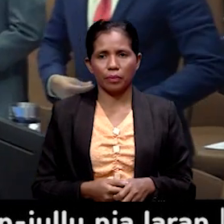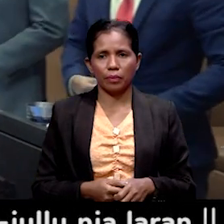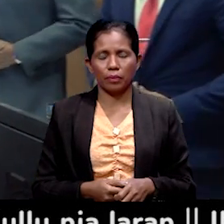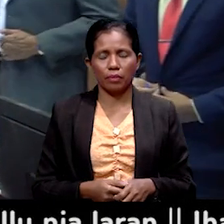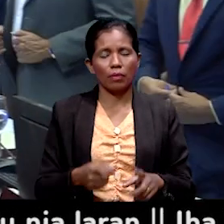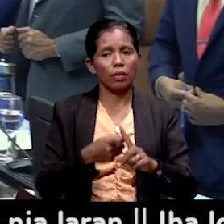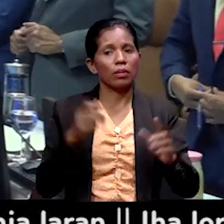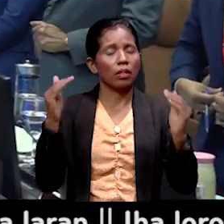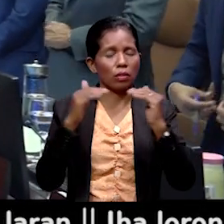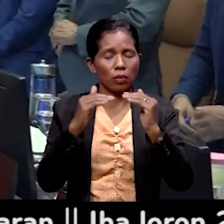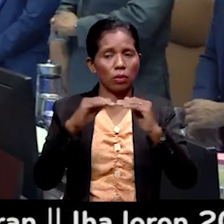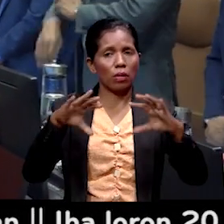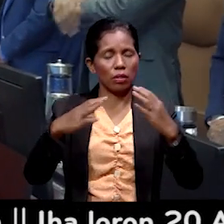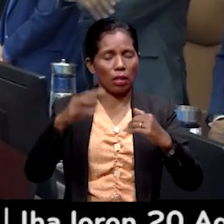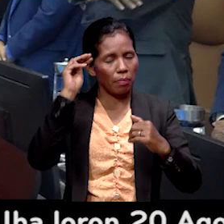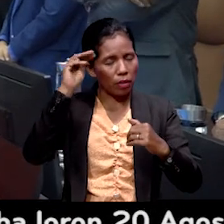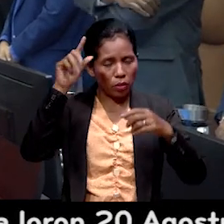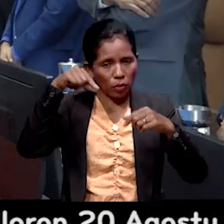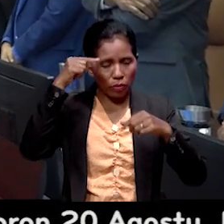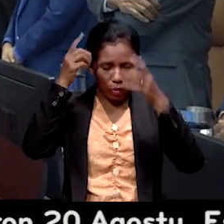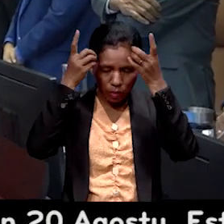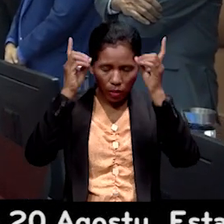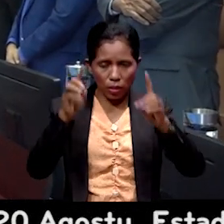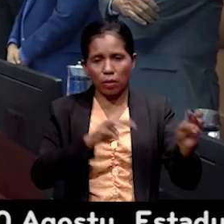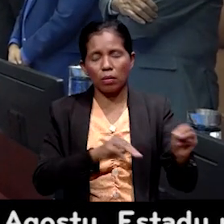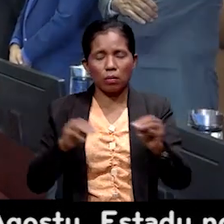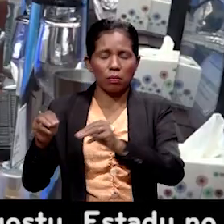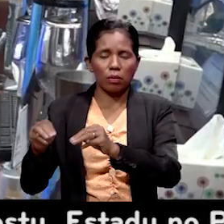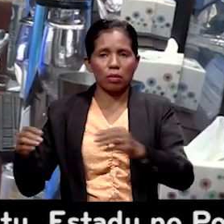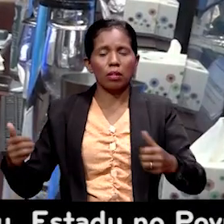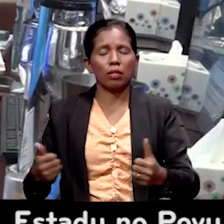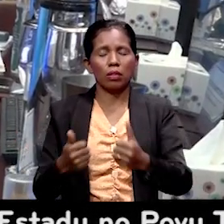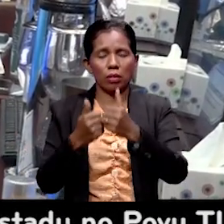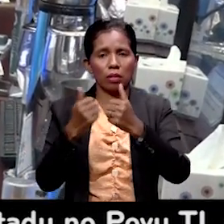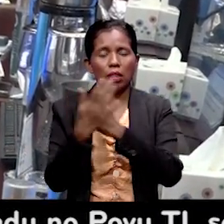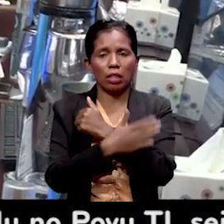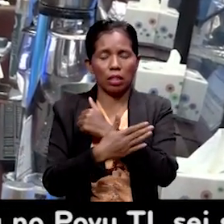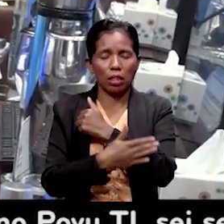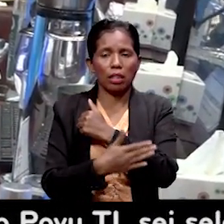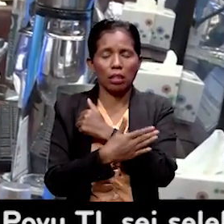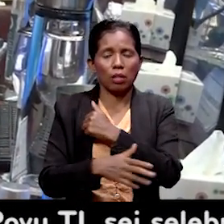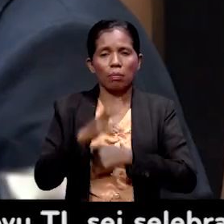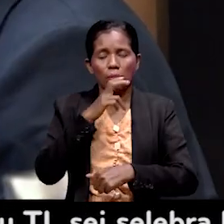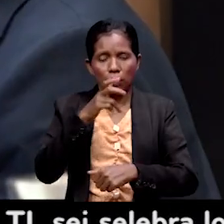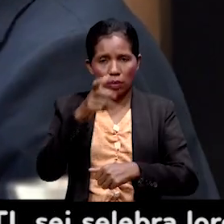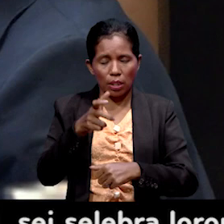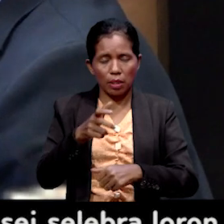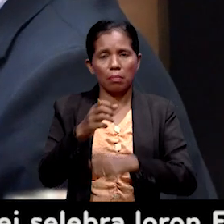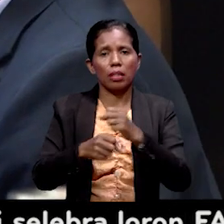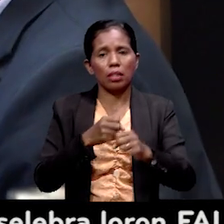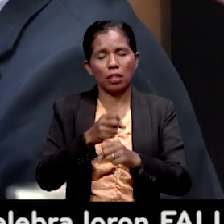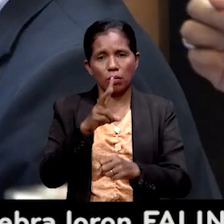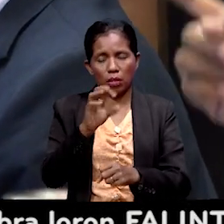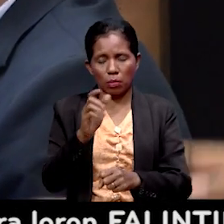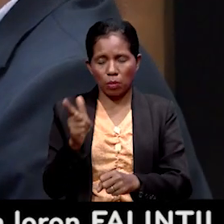Lihus encontro konsel ministro Governu desidi adiatan Jogu komunidade paisis lingua portugues batinang rinuro ronu resinghat hafenrona